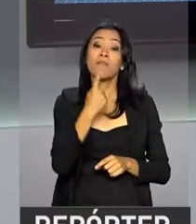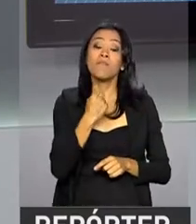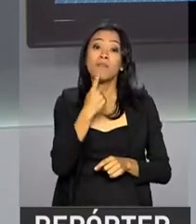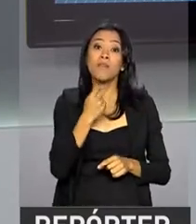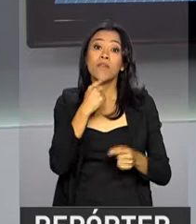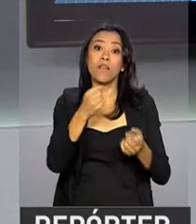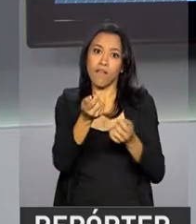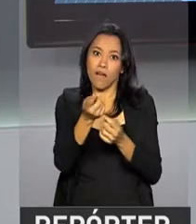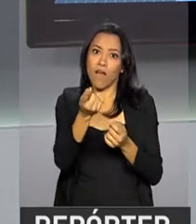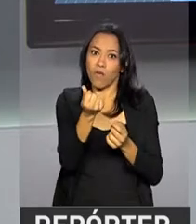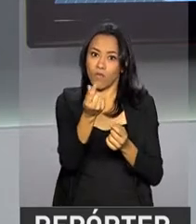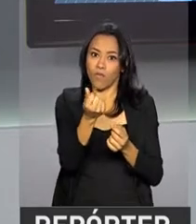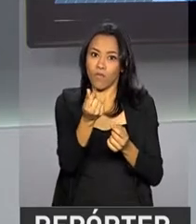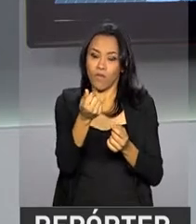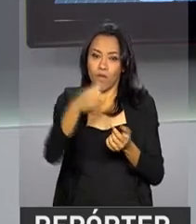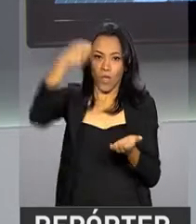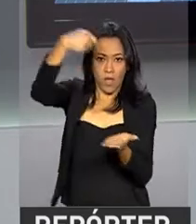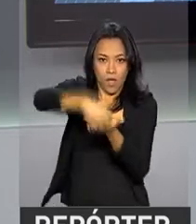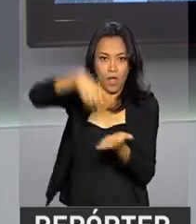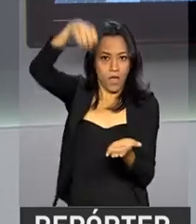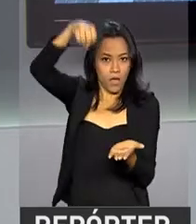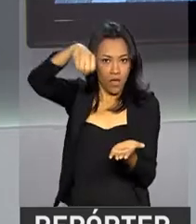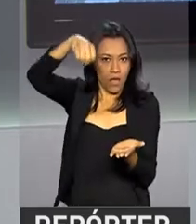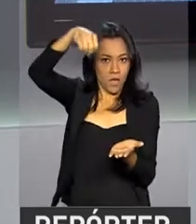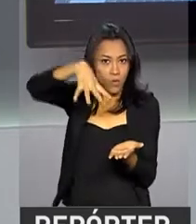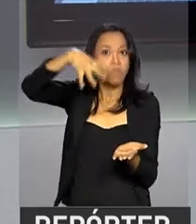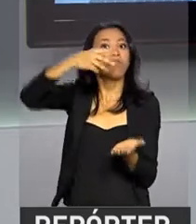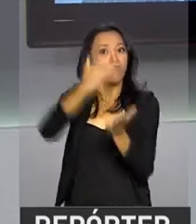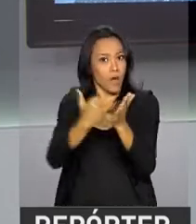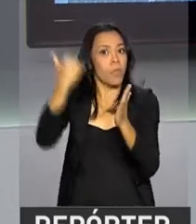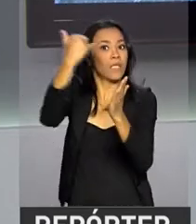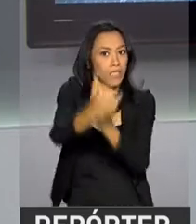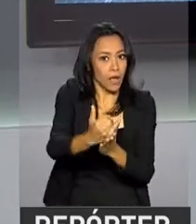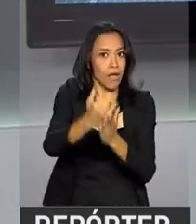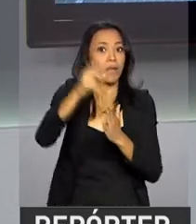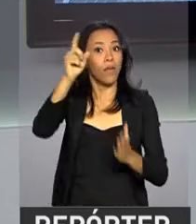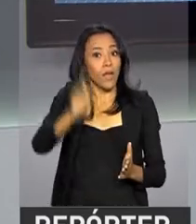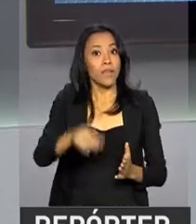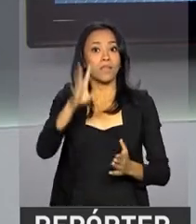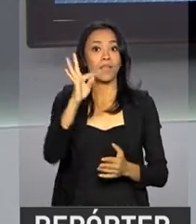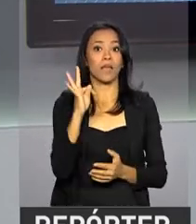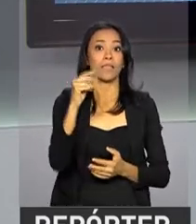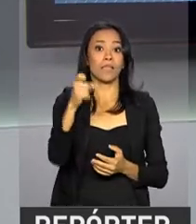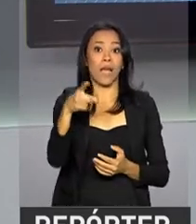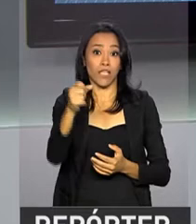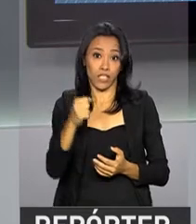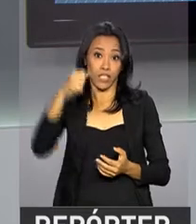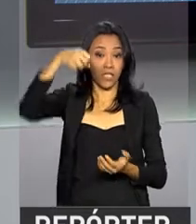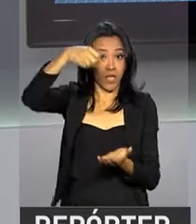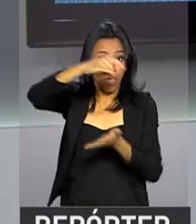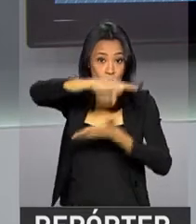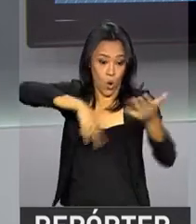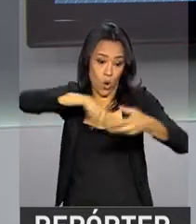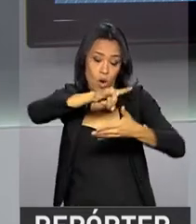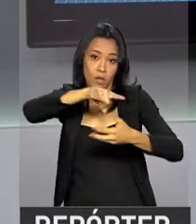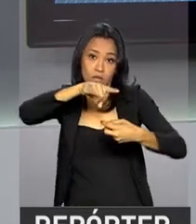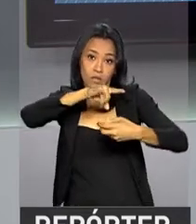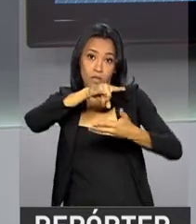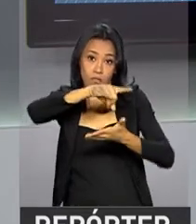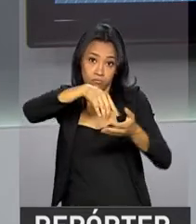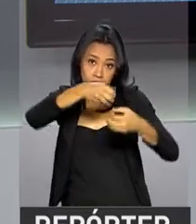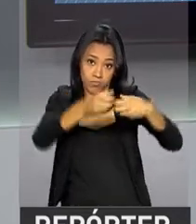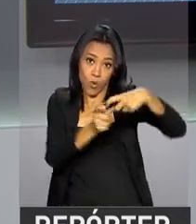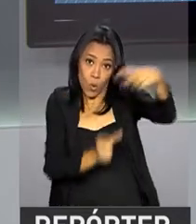ser reajustado em 42,8%. Com a medida, a taxa extra cobrada nas contas de luz, quando essa bandeira é